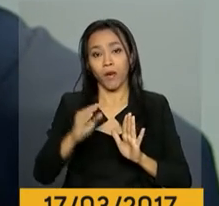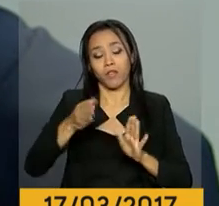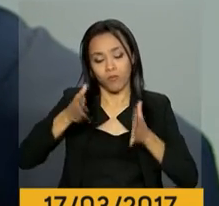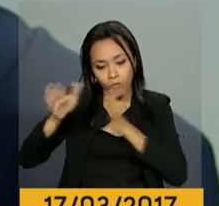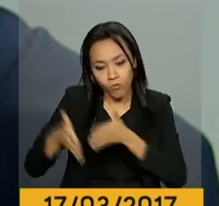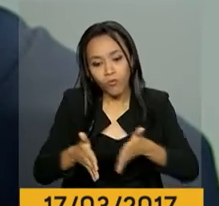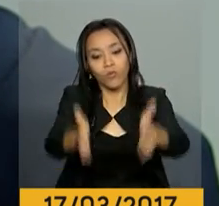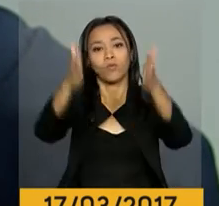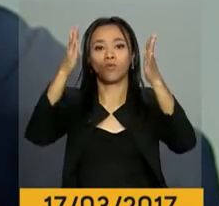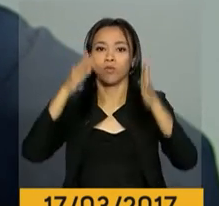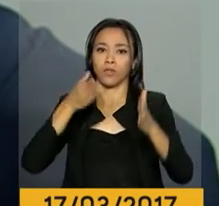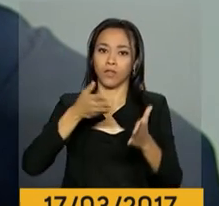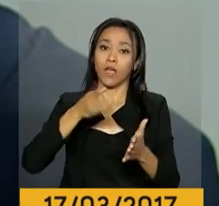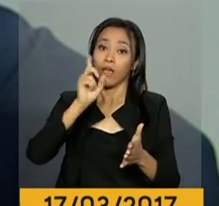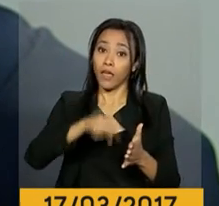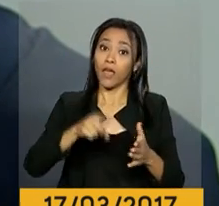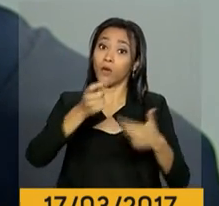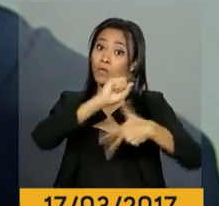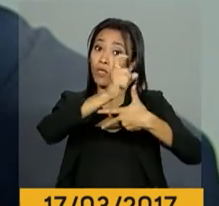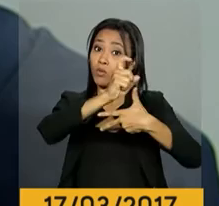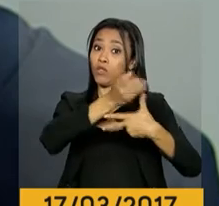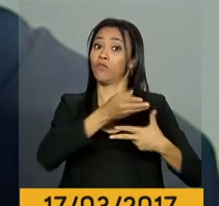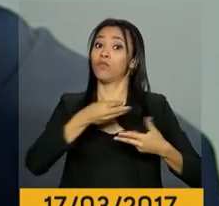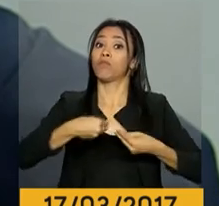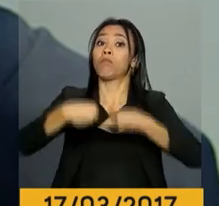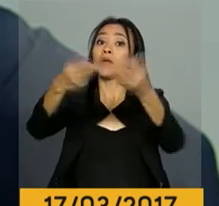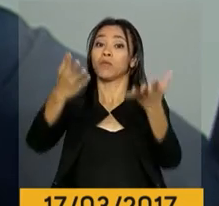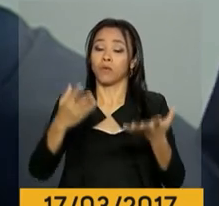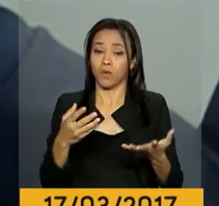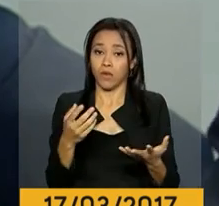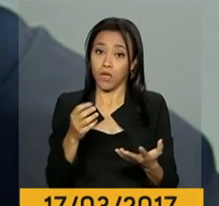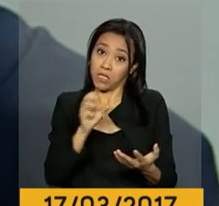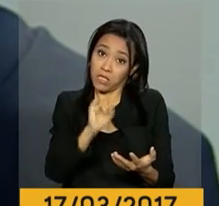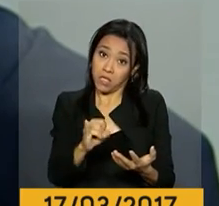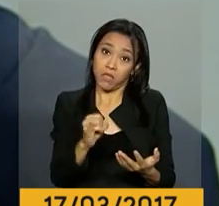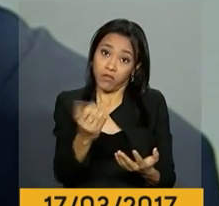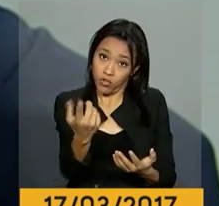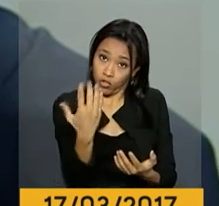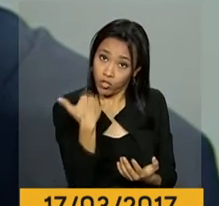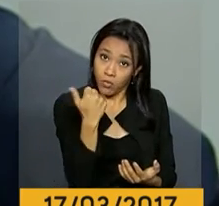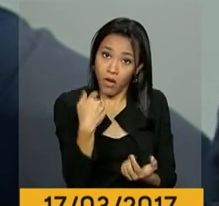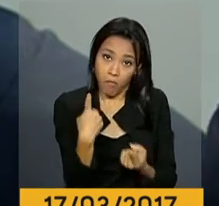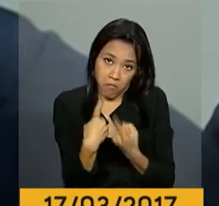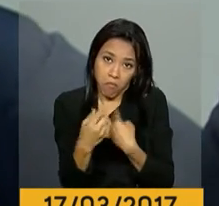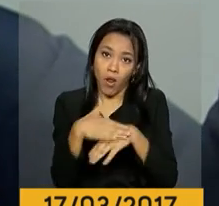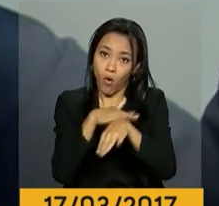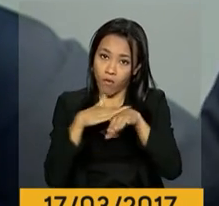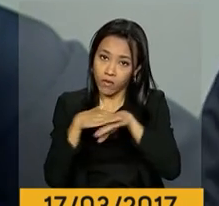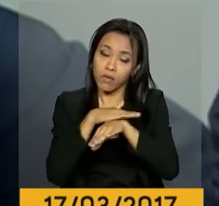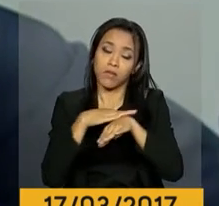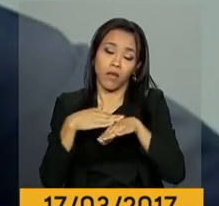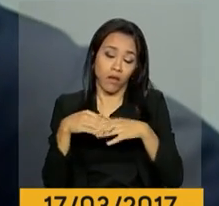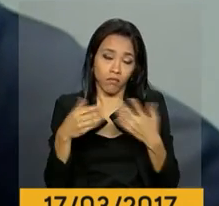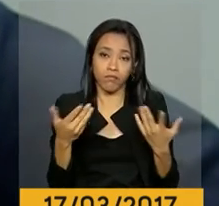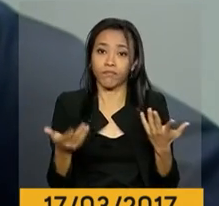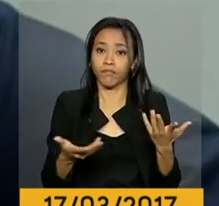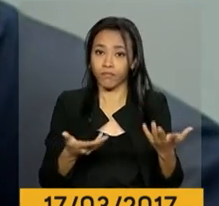é aquela que o Executivo mandou. Mas se houver necessidade de conversações, etc., nós não estamos